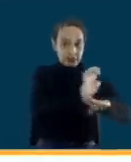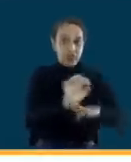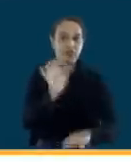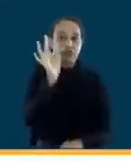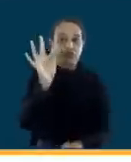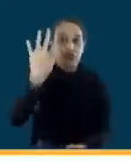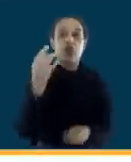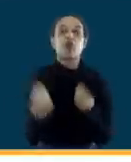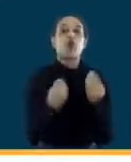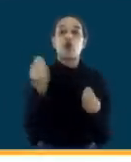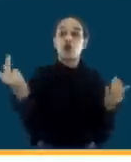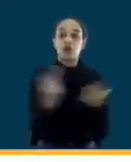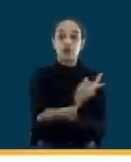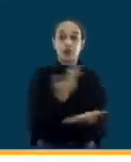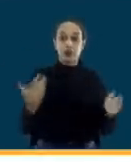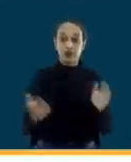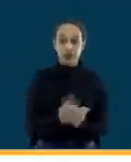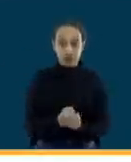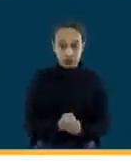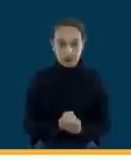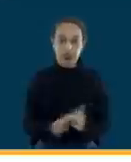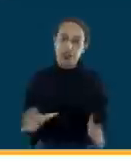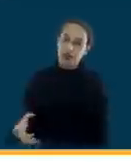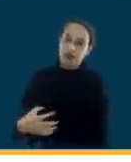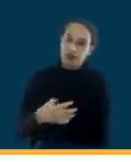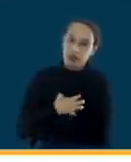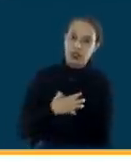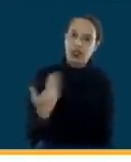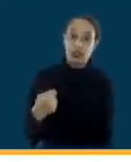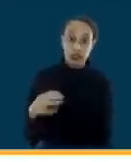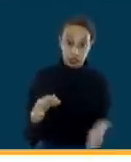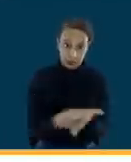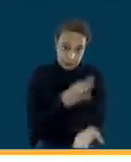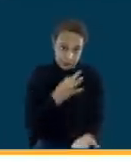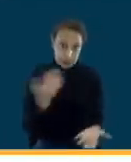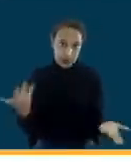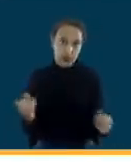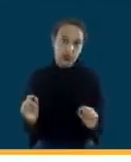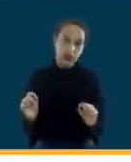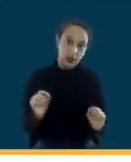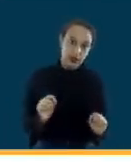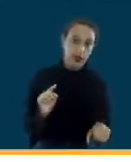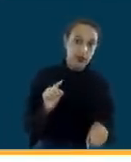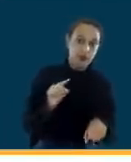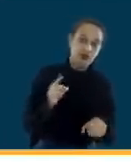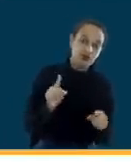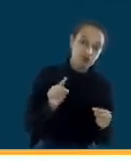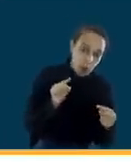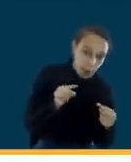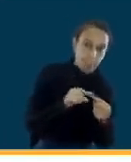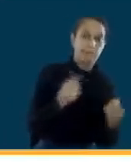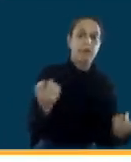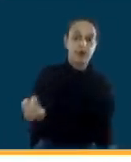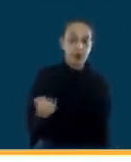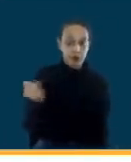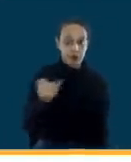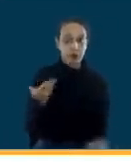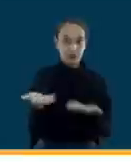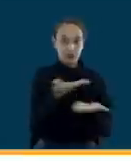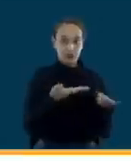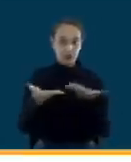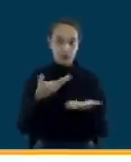contas. Saiu pactuado de que ninguém vai mexer no artigo 8º, que era um ponto de tensão ali nas negociações, então os